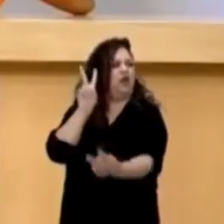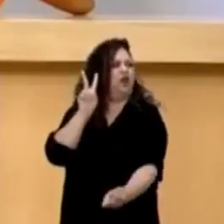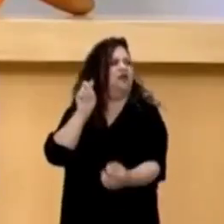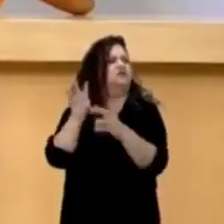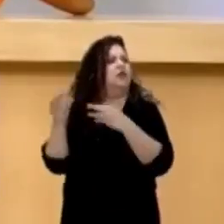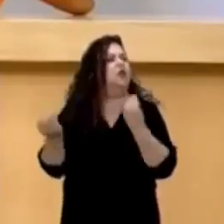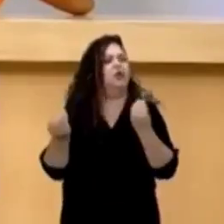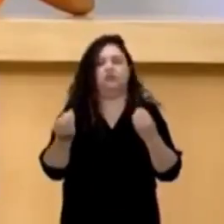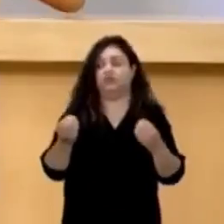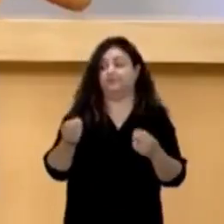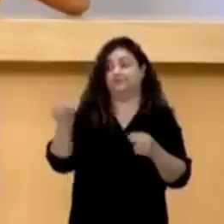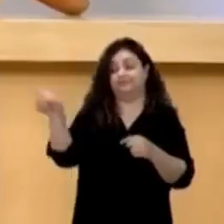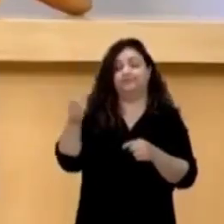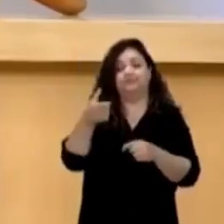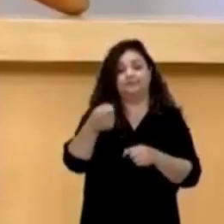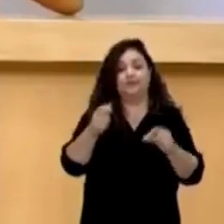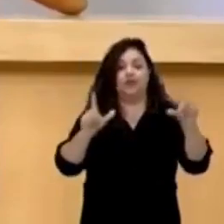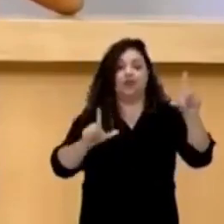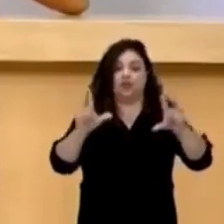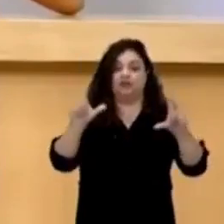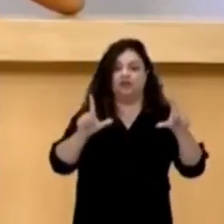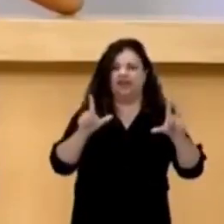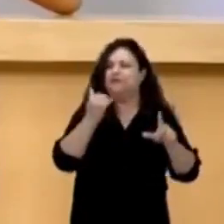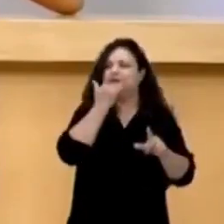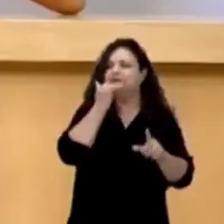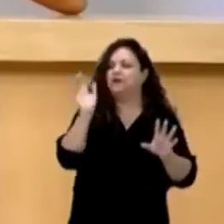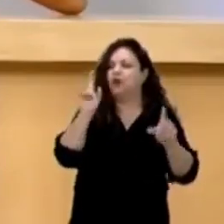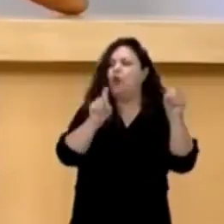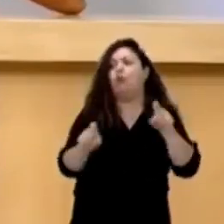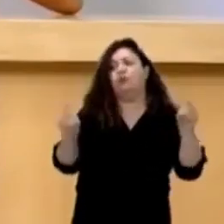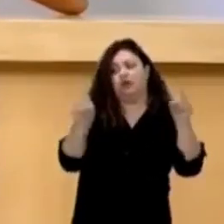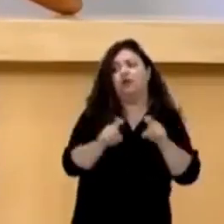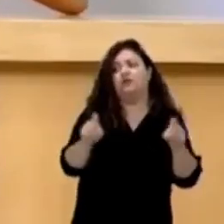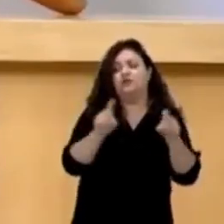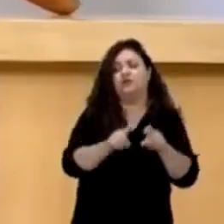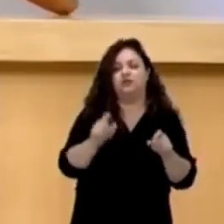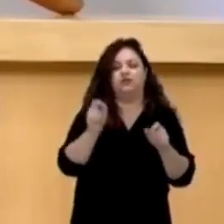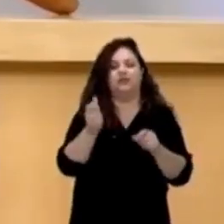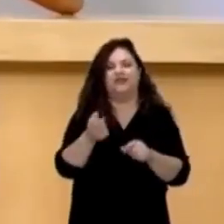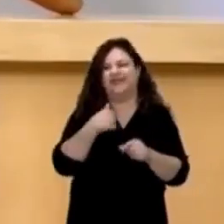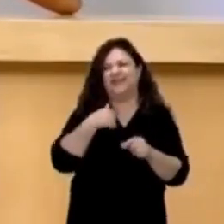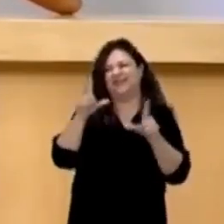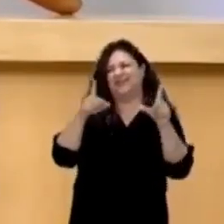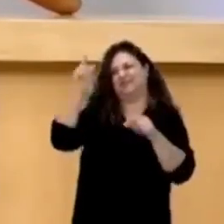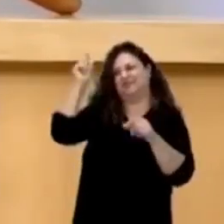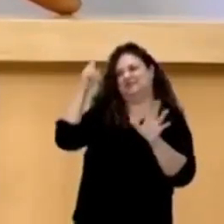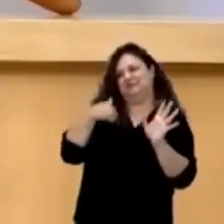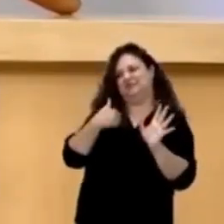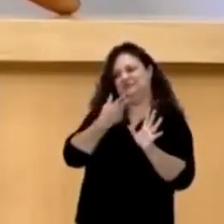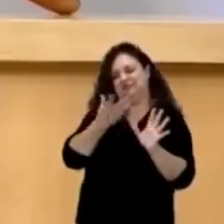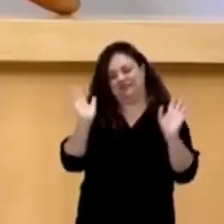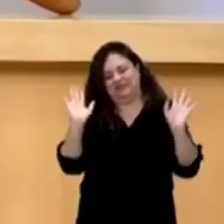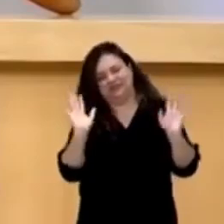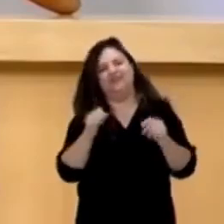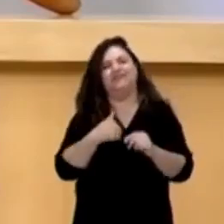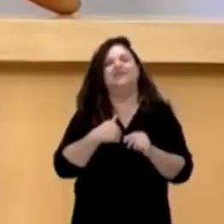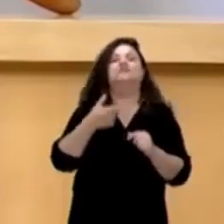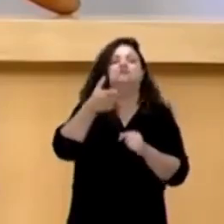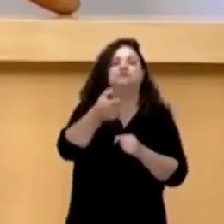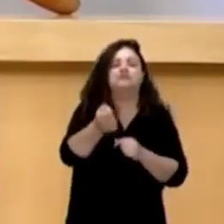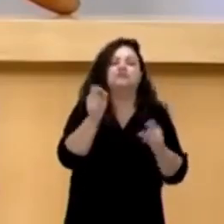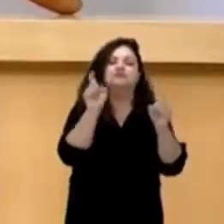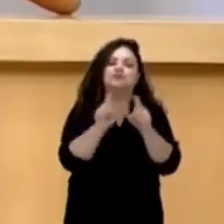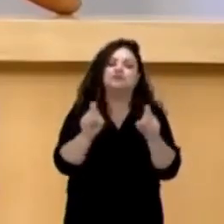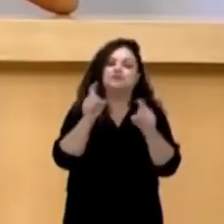TV e aí você... A TV não, né? O computador, na verdade, porque eu ainda falo TV, que eu sou antigo. Aí você liga